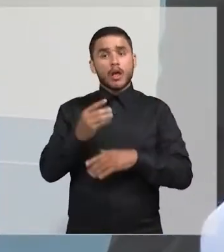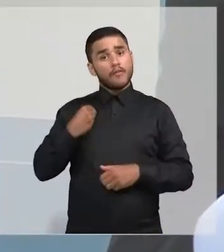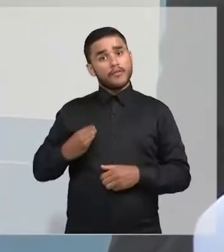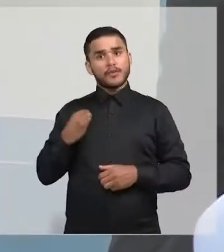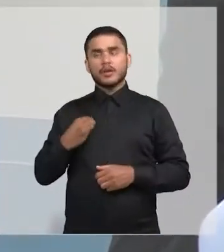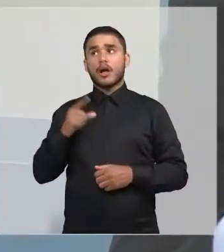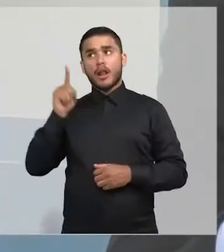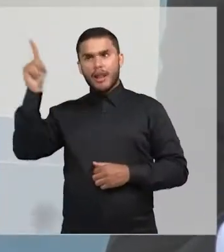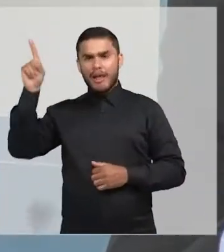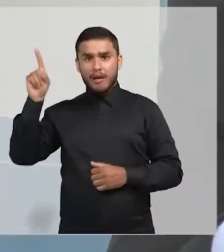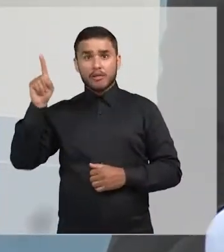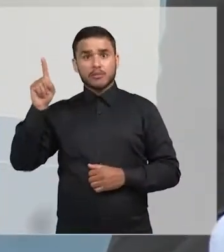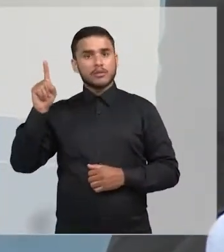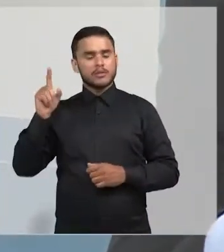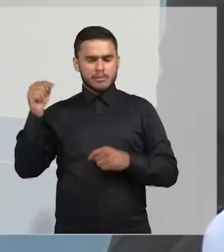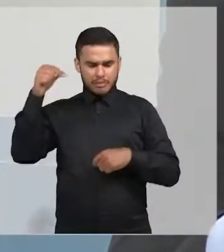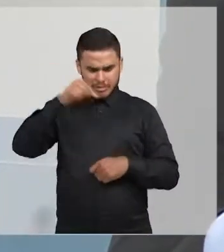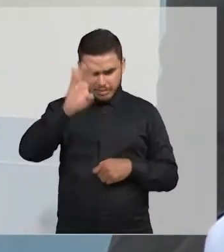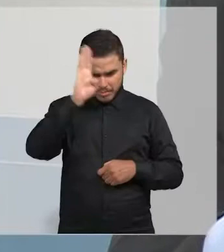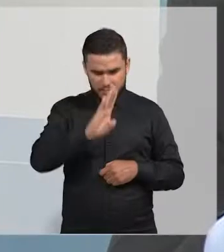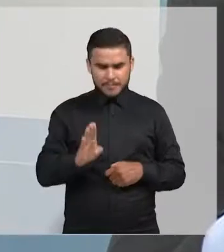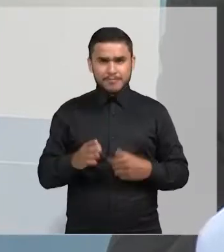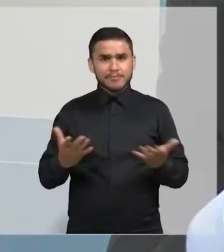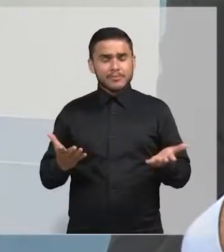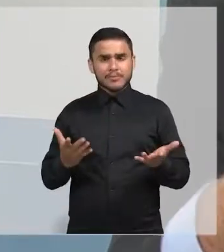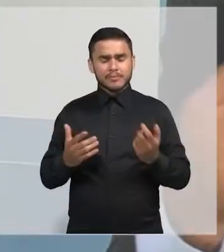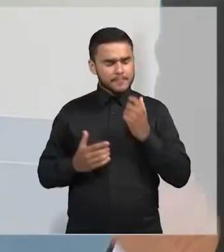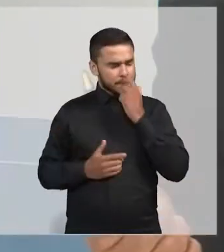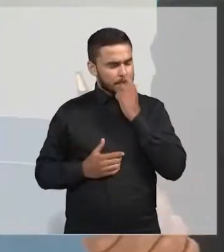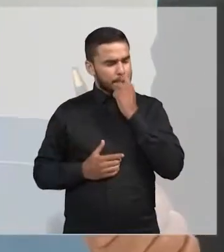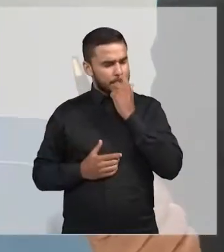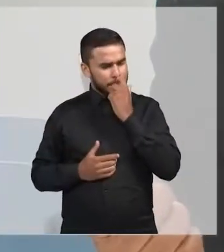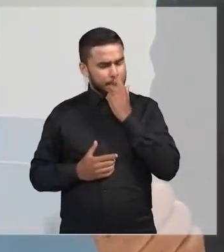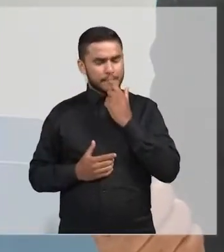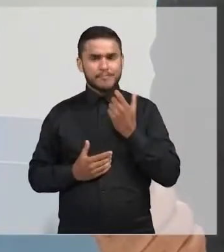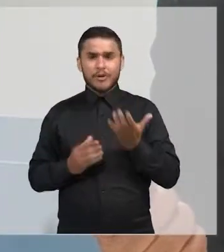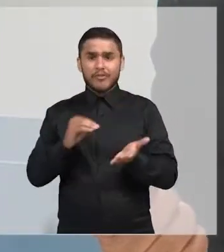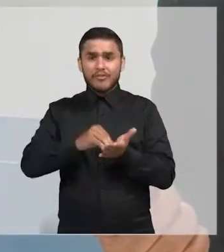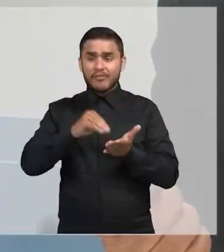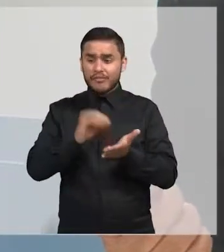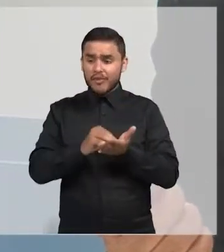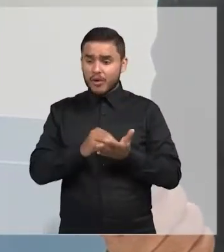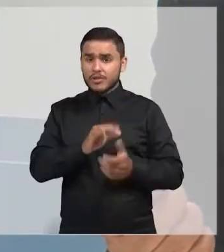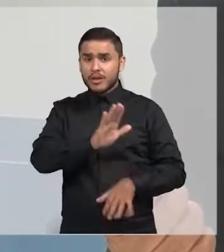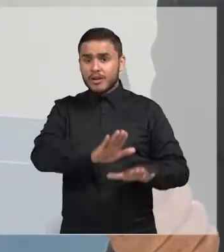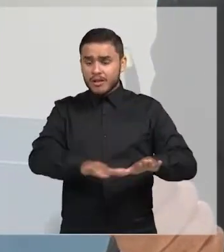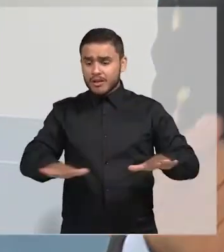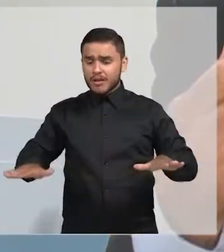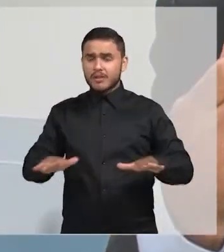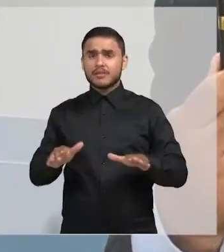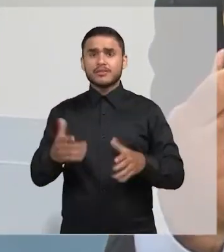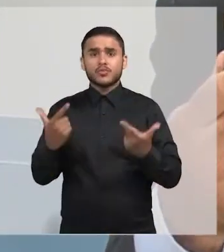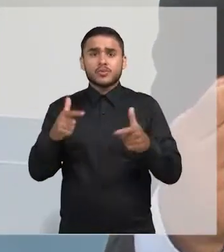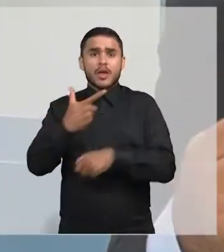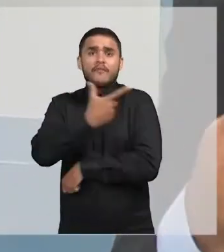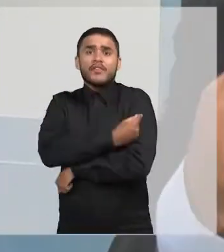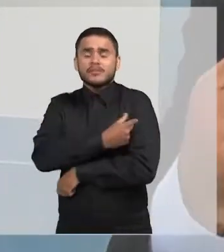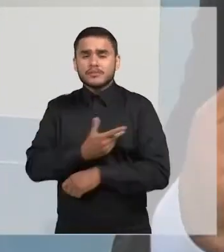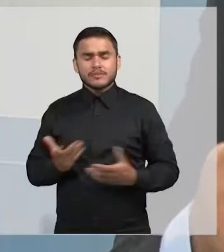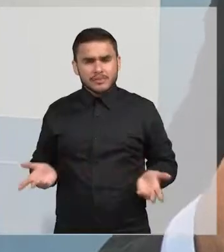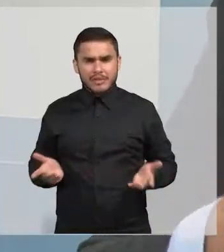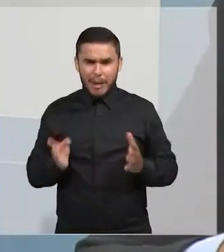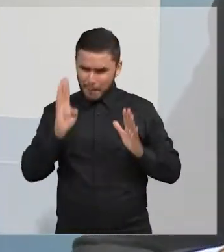Mas aqui no Brasil, nós temos crianças que não têm acesso a uma vacina, cara. Né? Para você ter ideia,